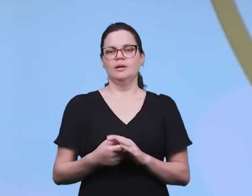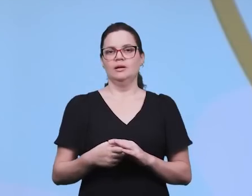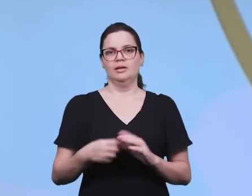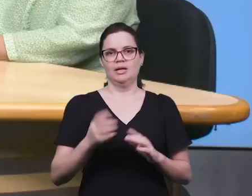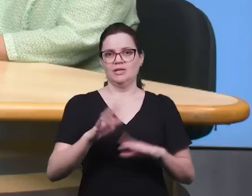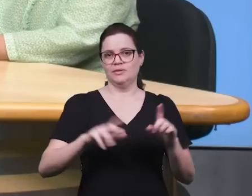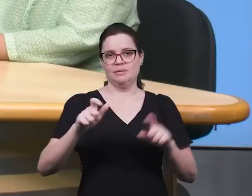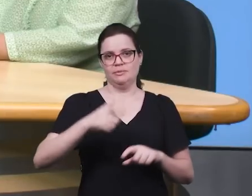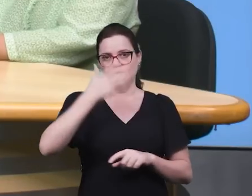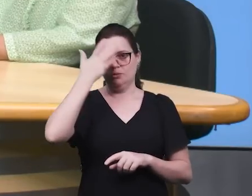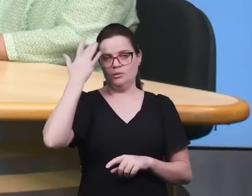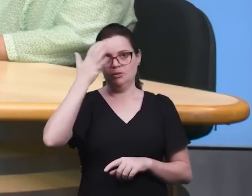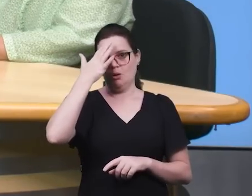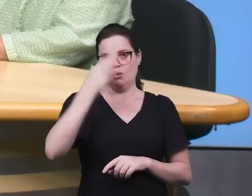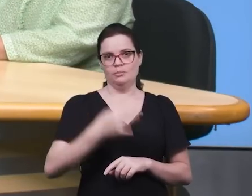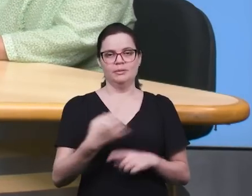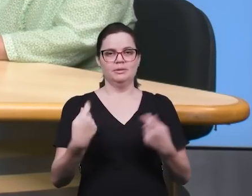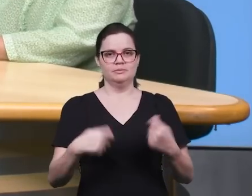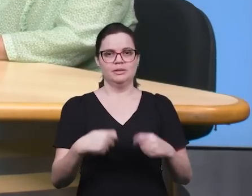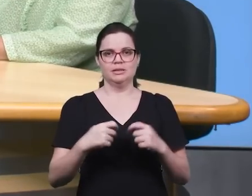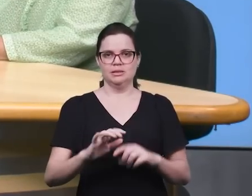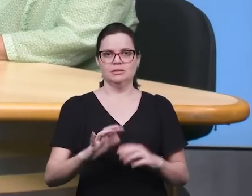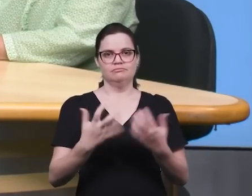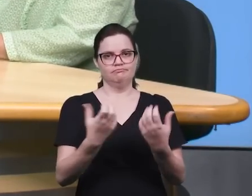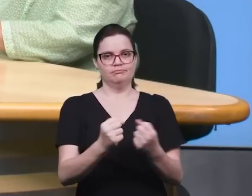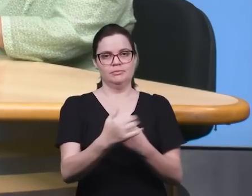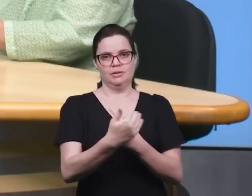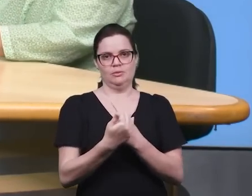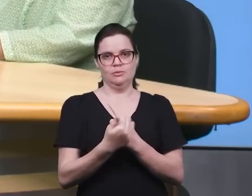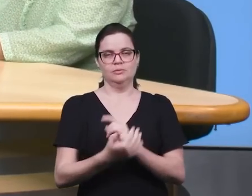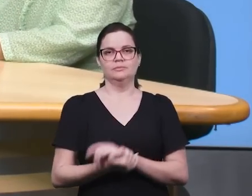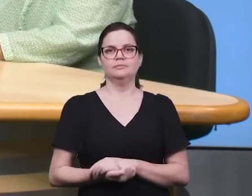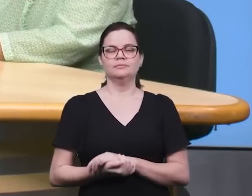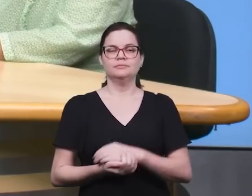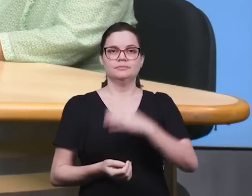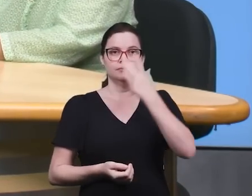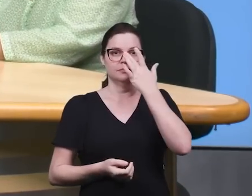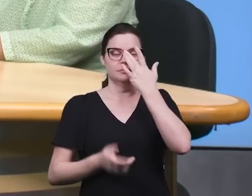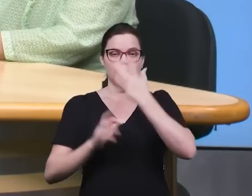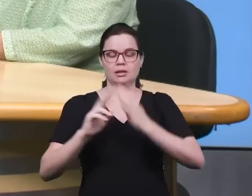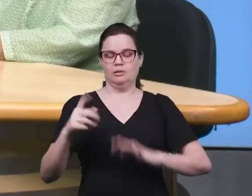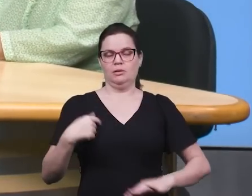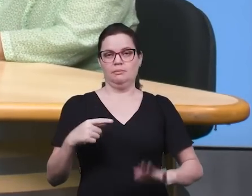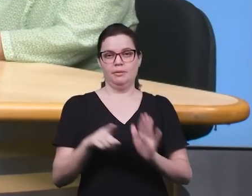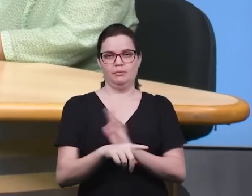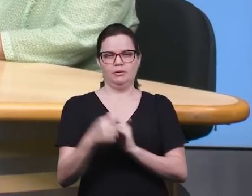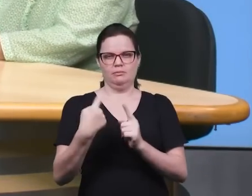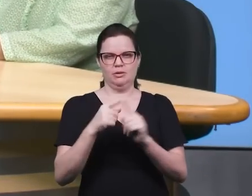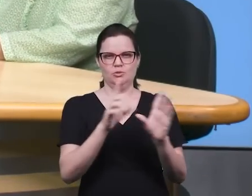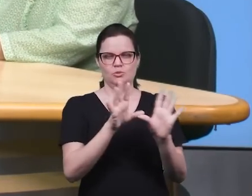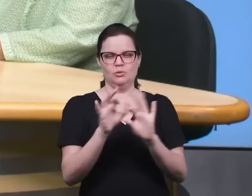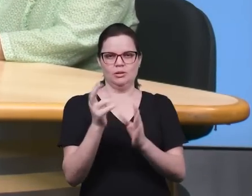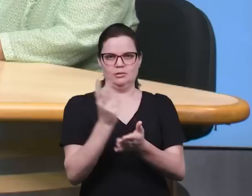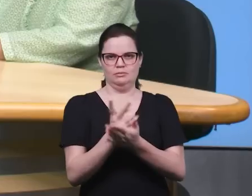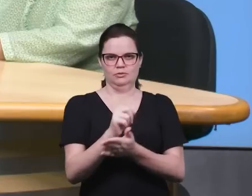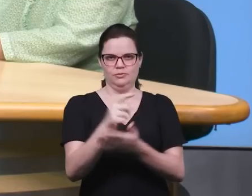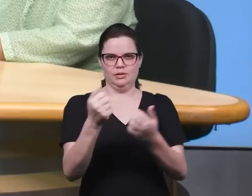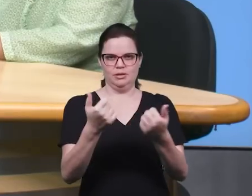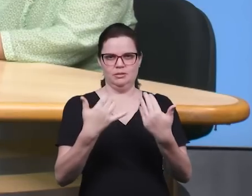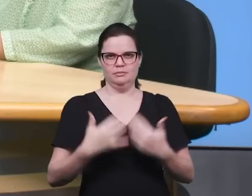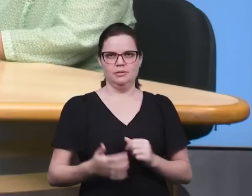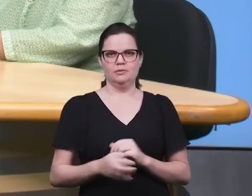acolhidas. Roberto, não é pergunta, dentro desse contexto, você falou que você tem,